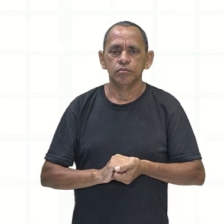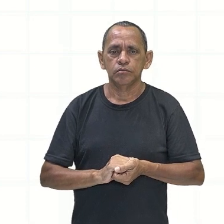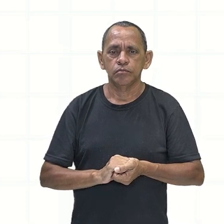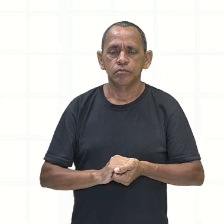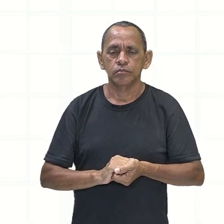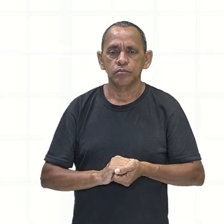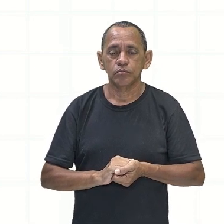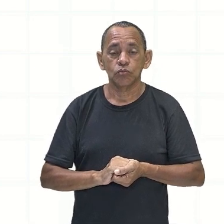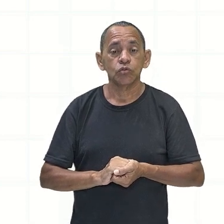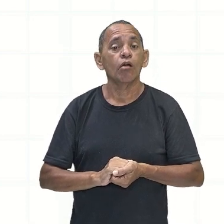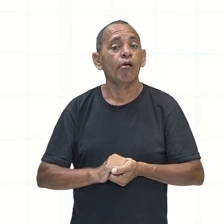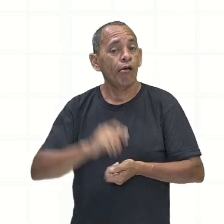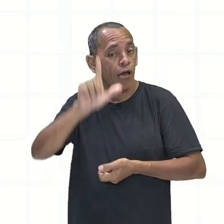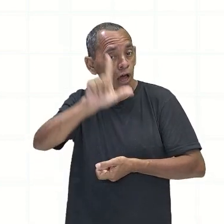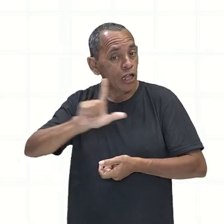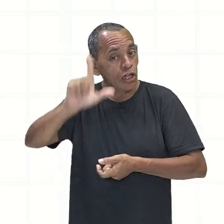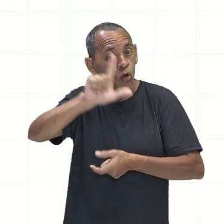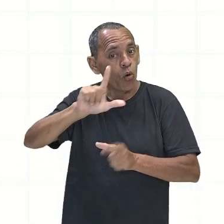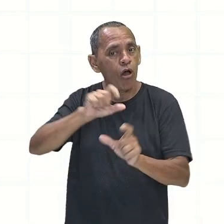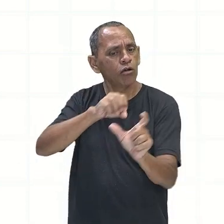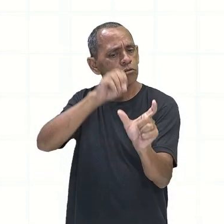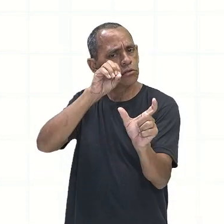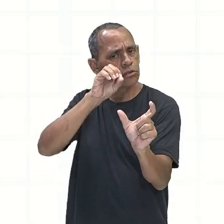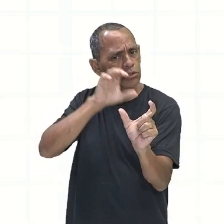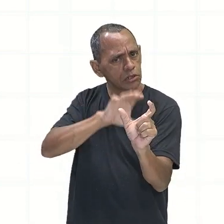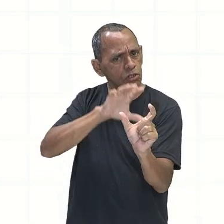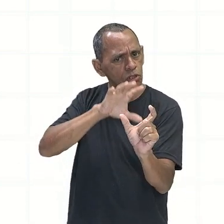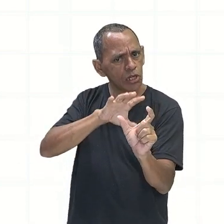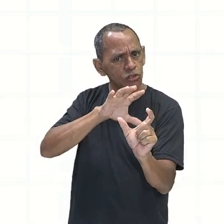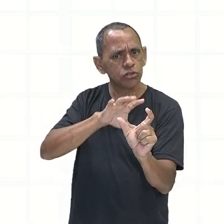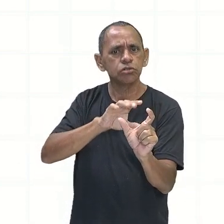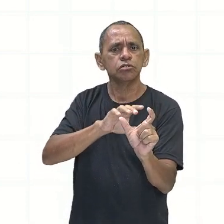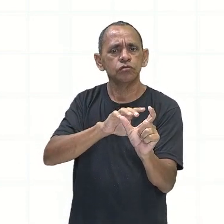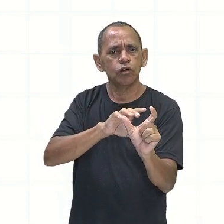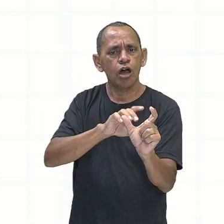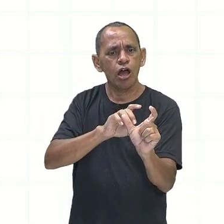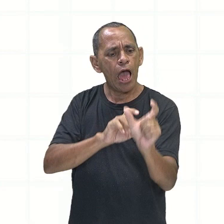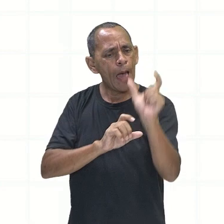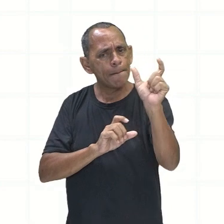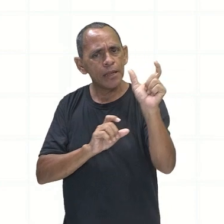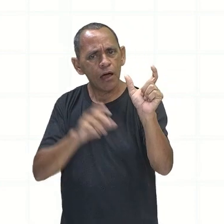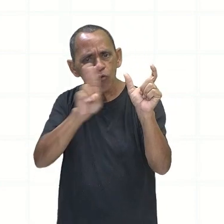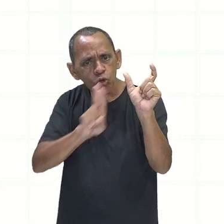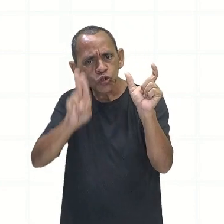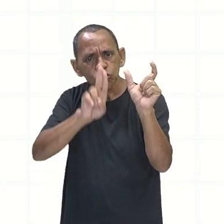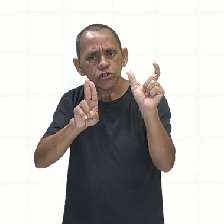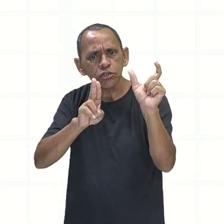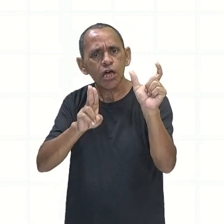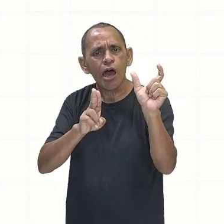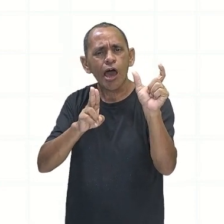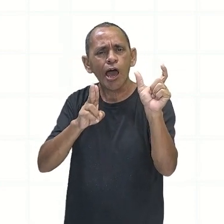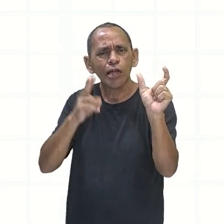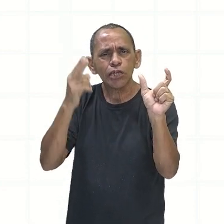Já a linguagem denotativa, a palavra ela é utilizada no sentido comum